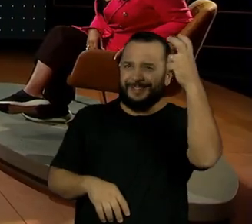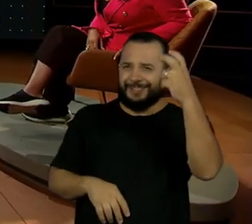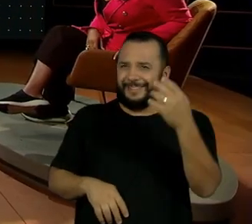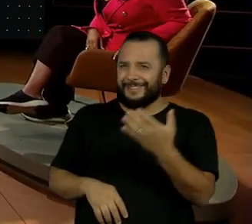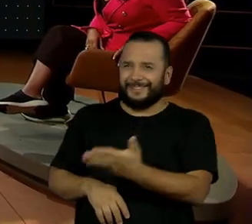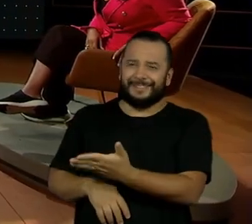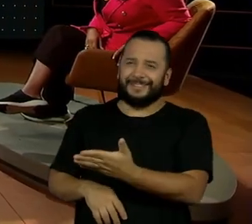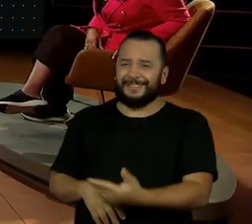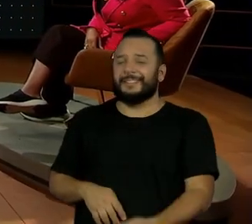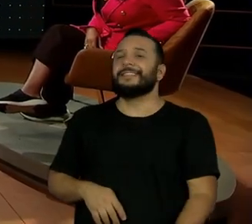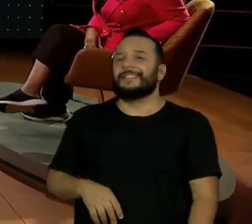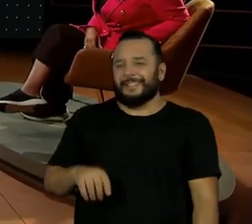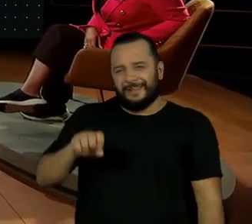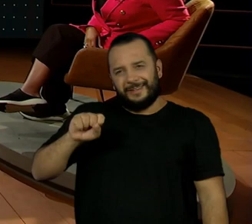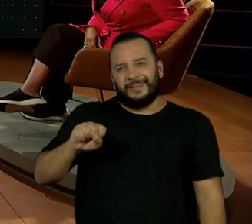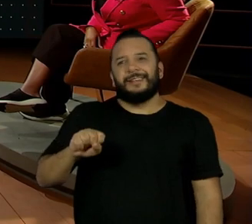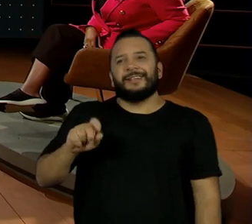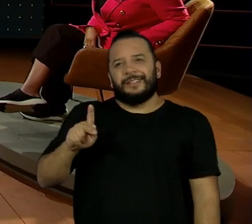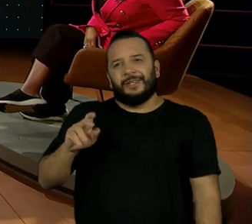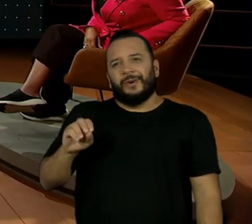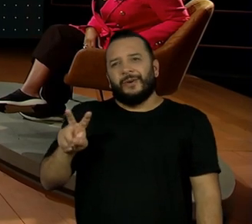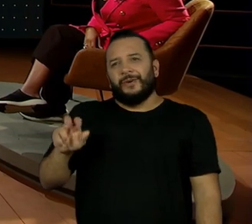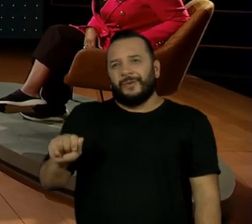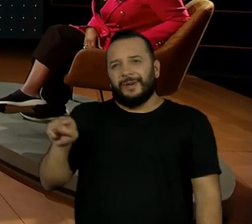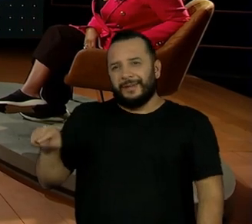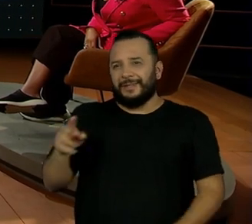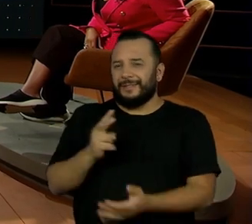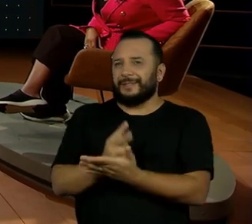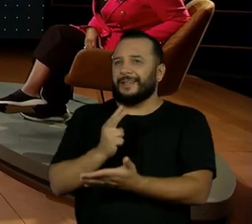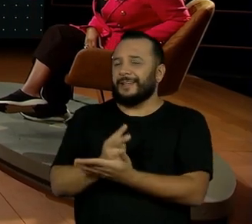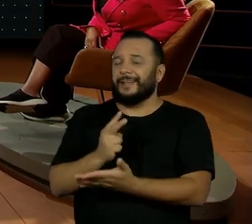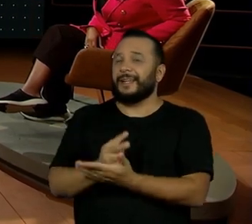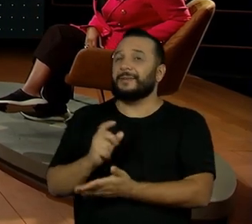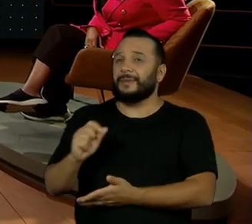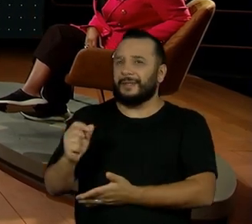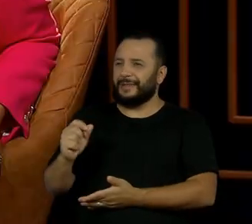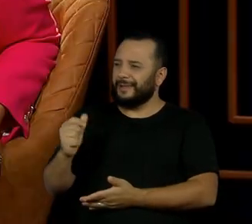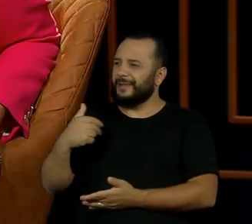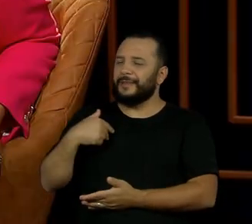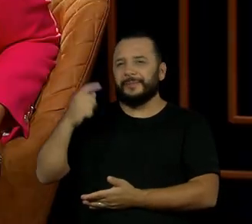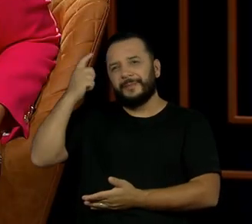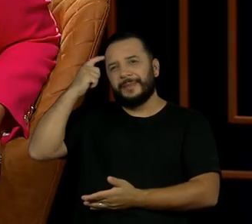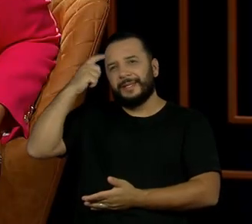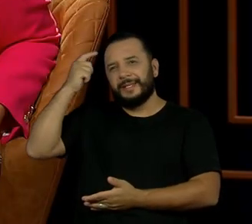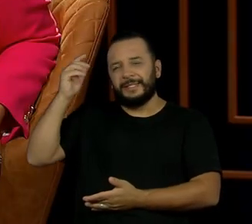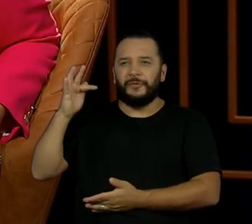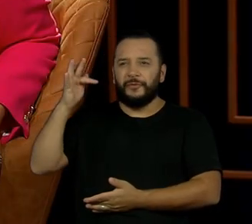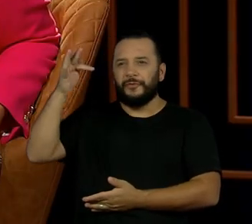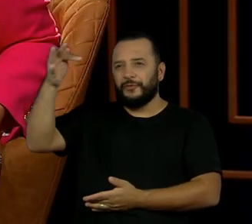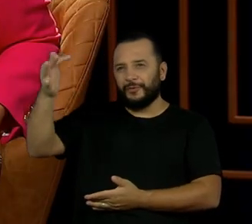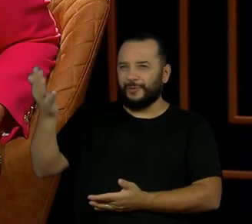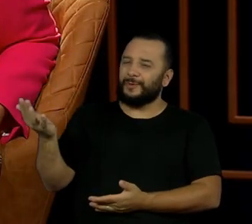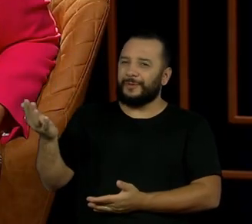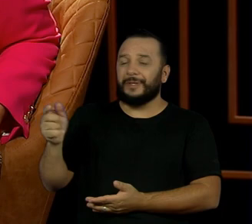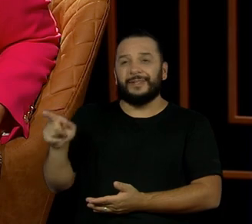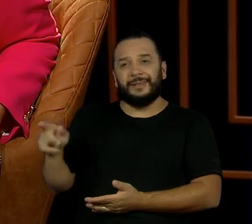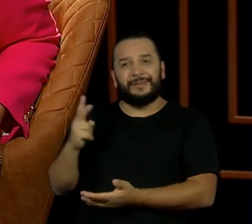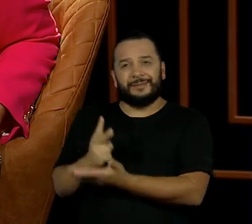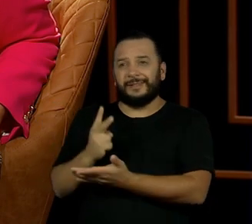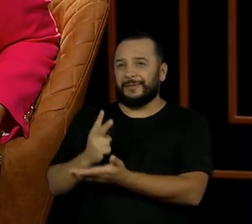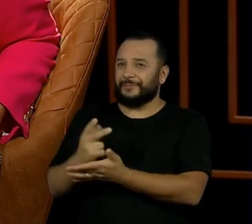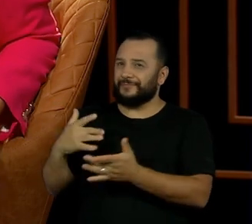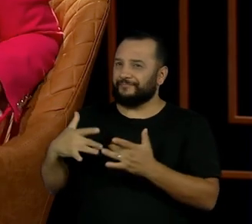o escova sempre foi esse cara também muito à frente do tempo dele e que sempre foi muito generoso